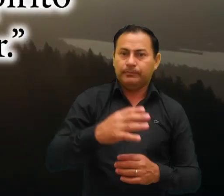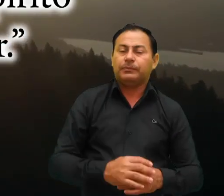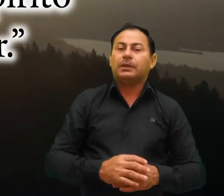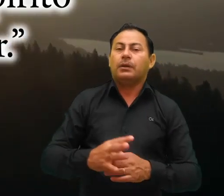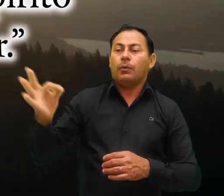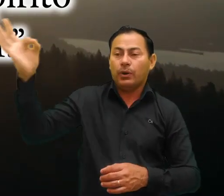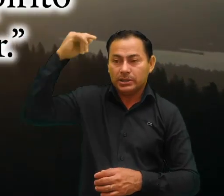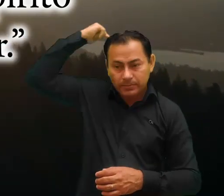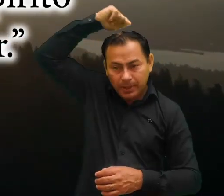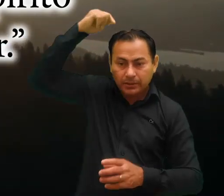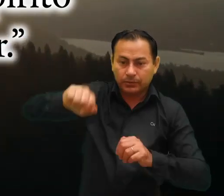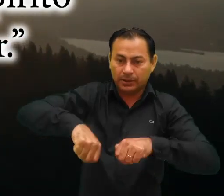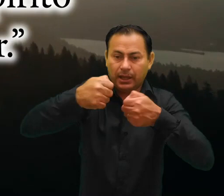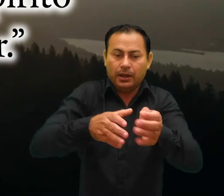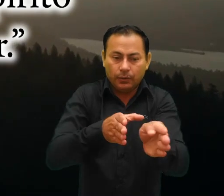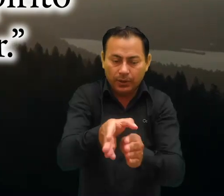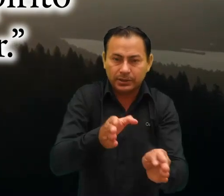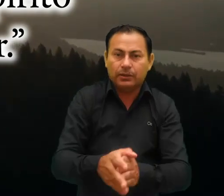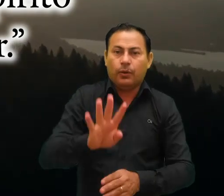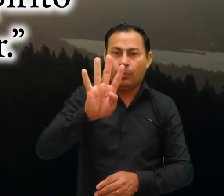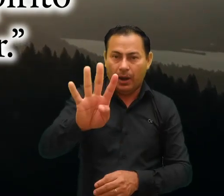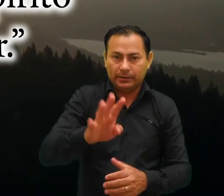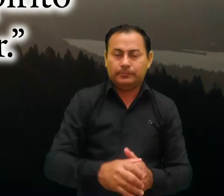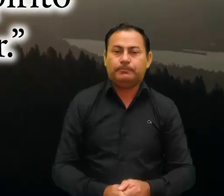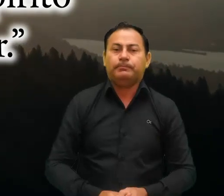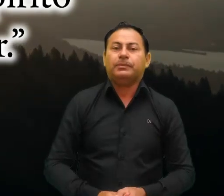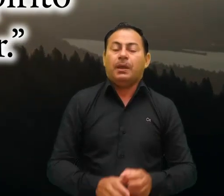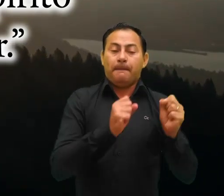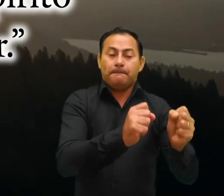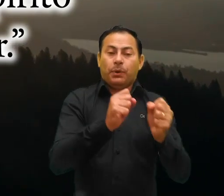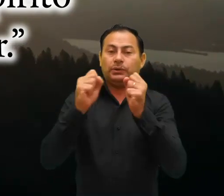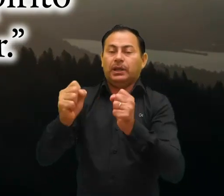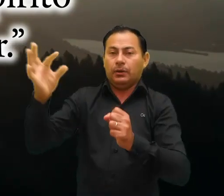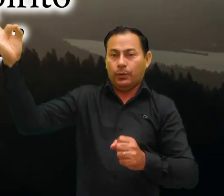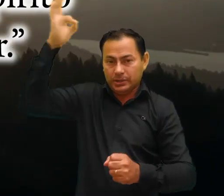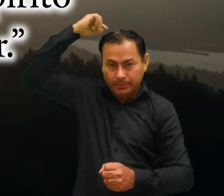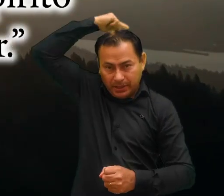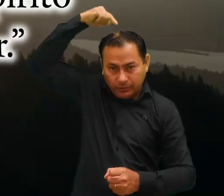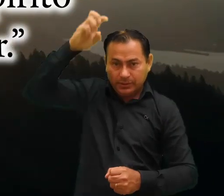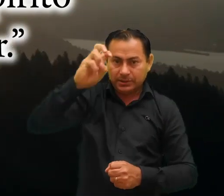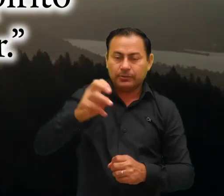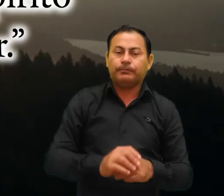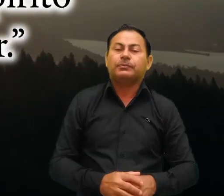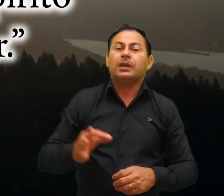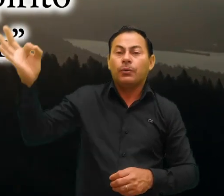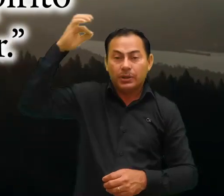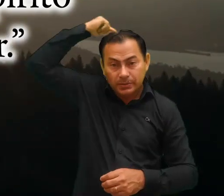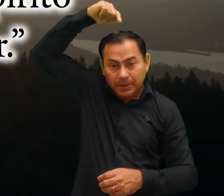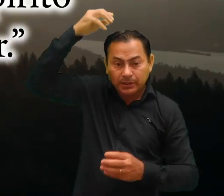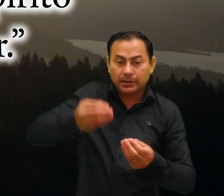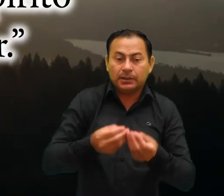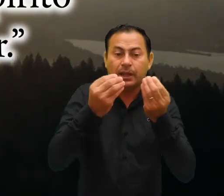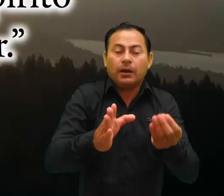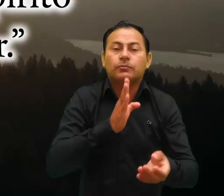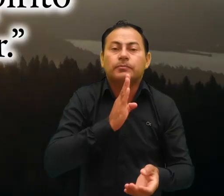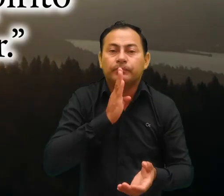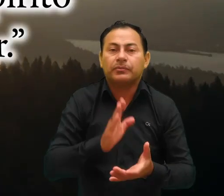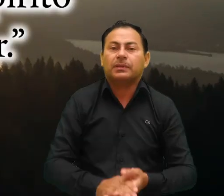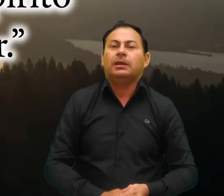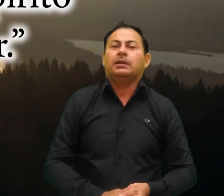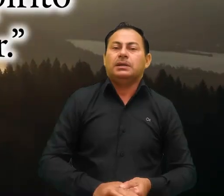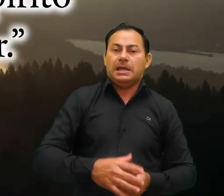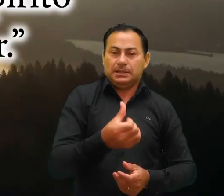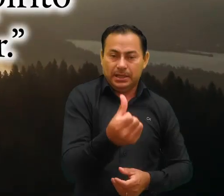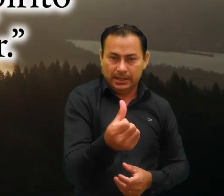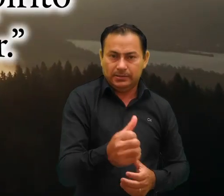3. O Espírito que traz conselho. 4. E poder. 5. O Espírito que dá